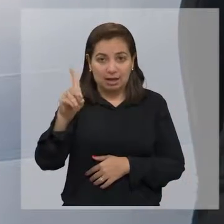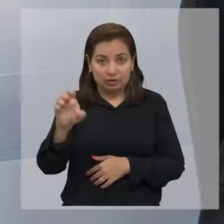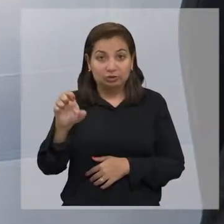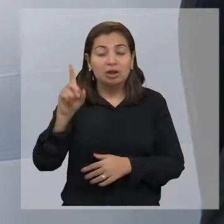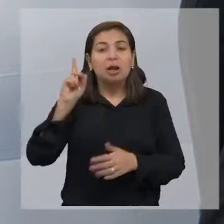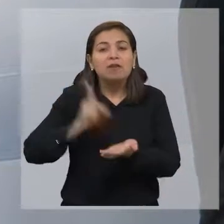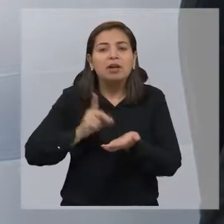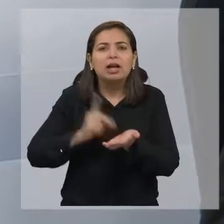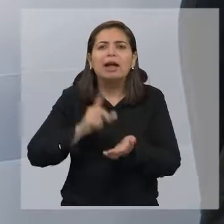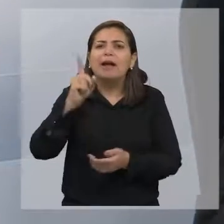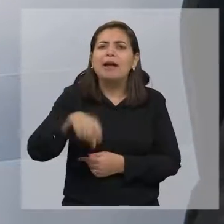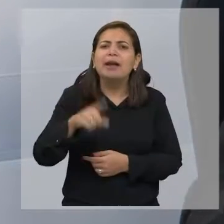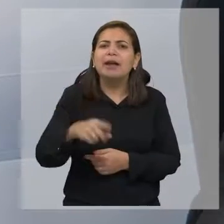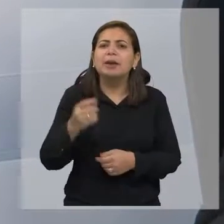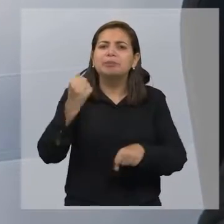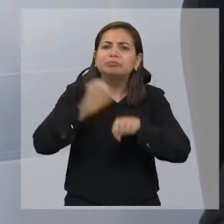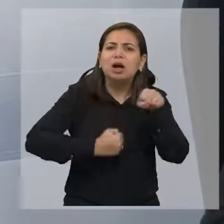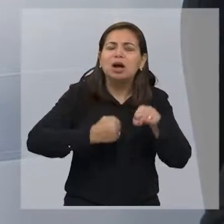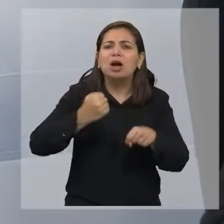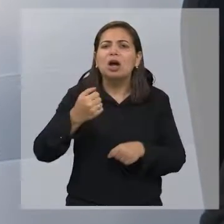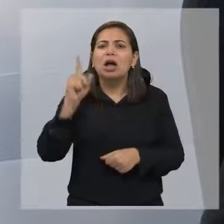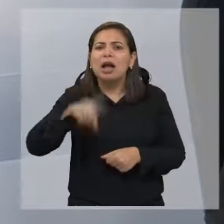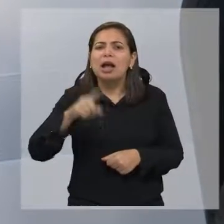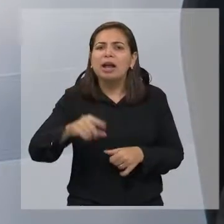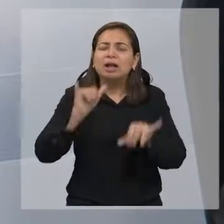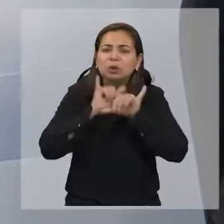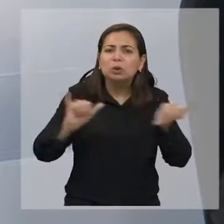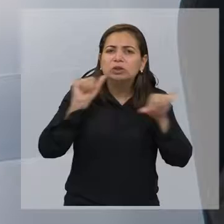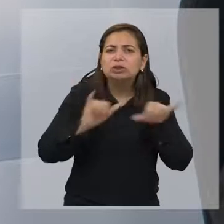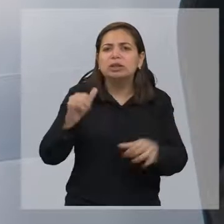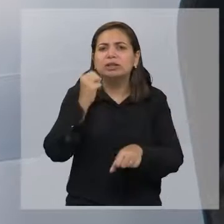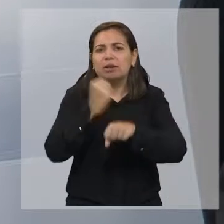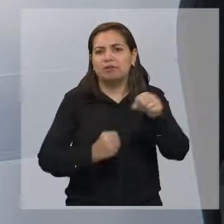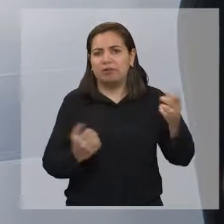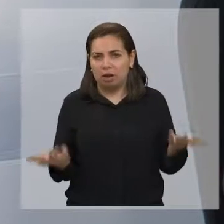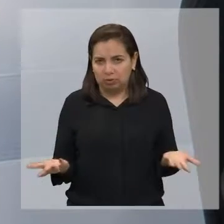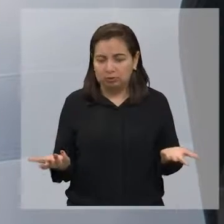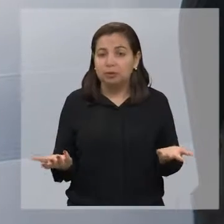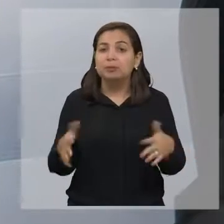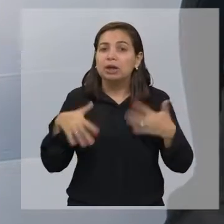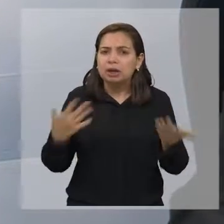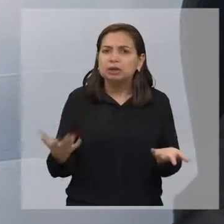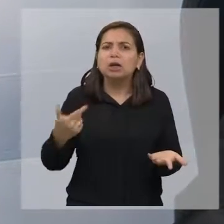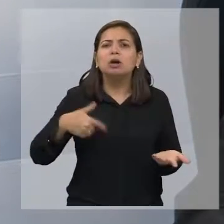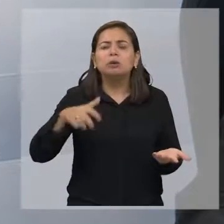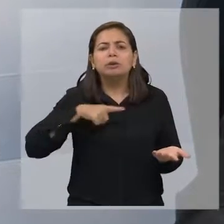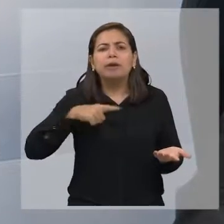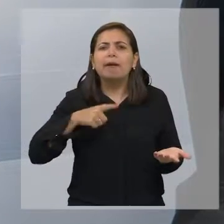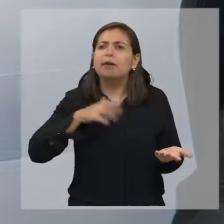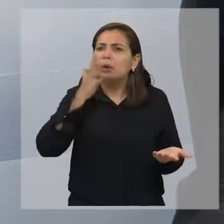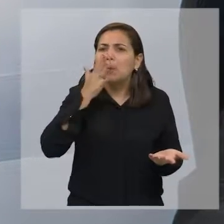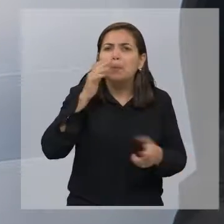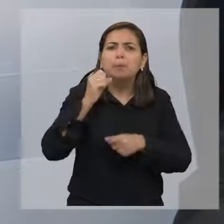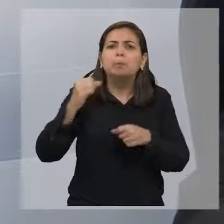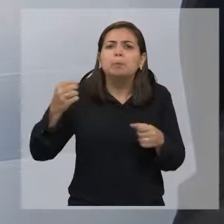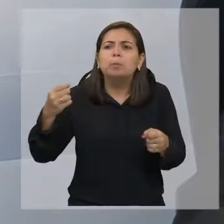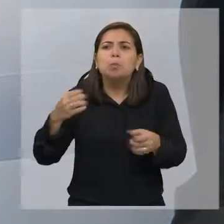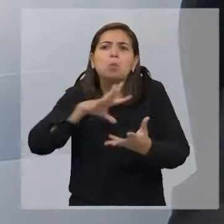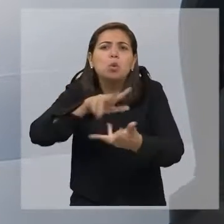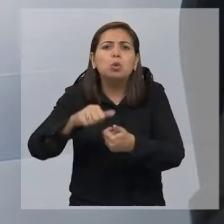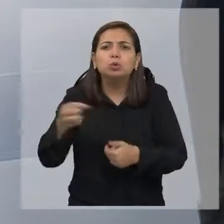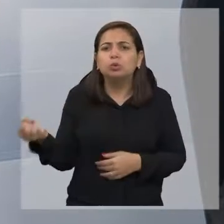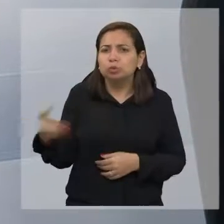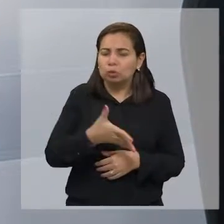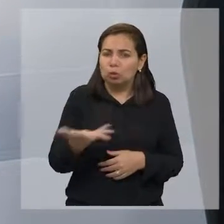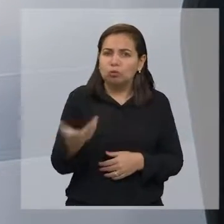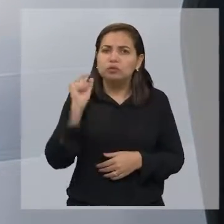alternativas, de fake news, de notícias falsas. E é impressionante como esse admirável mundo novo tem sido pródigo